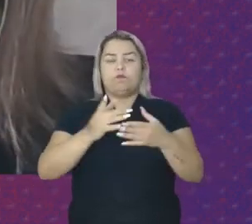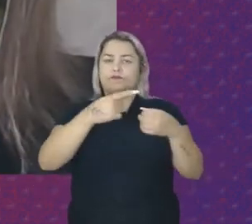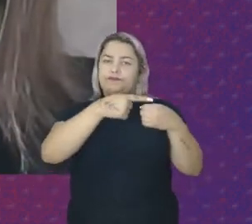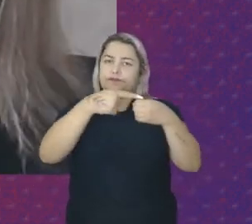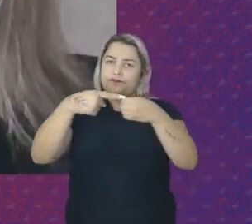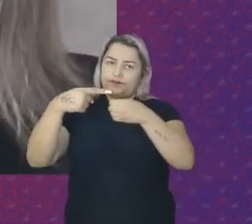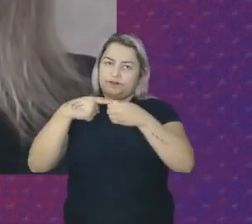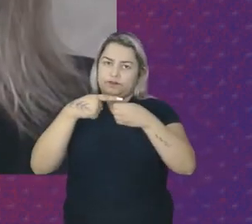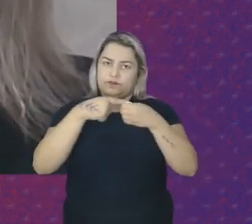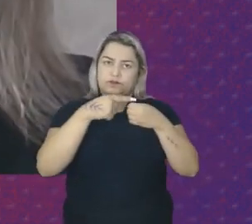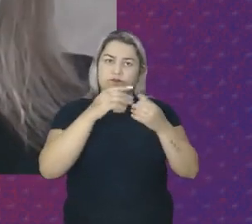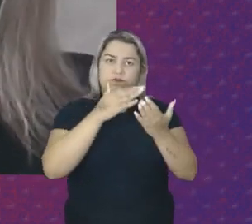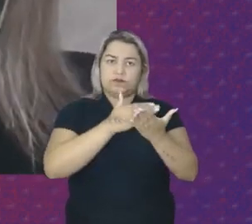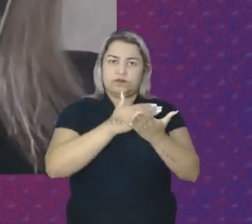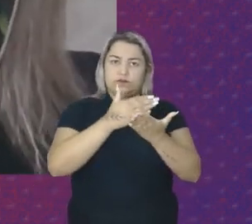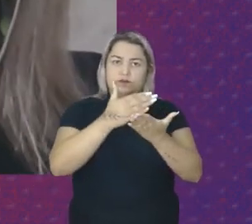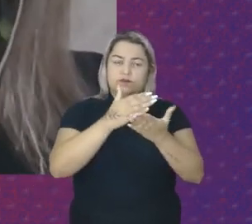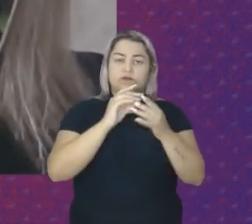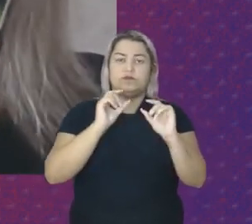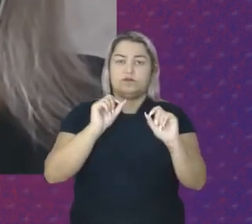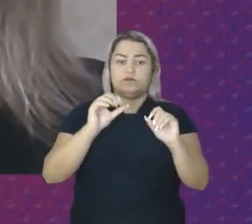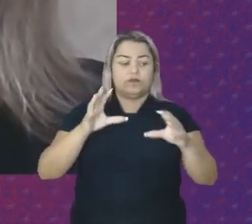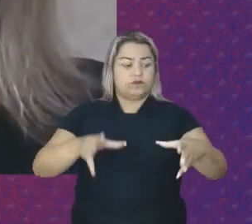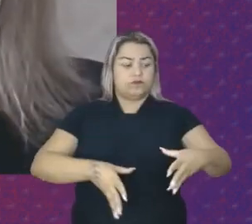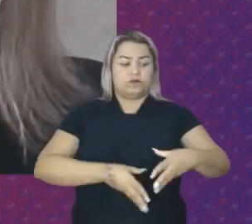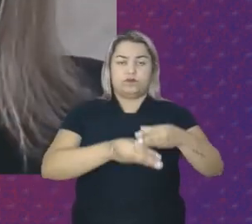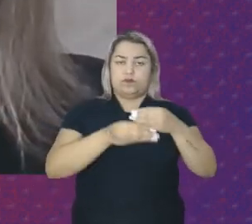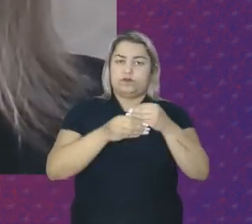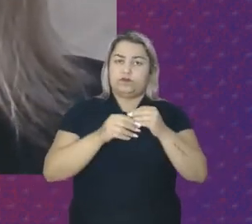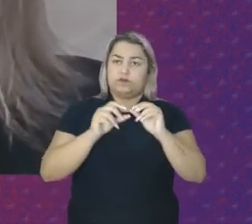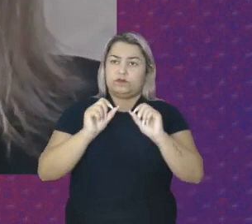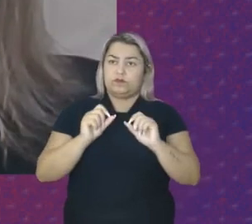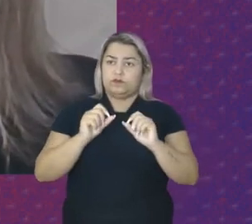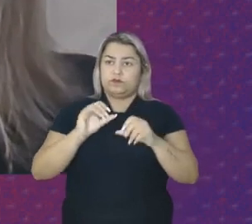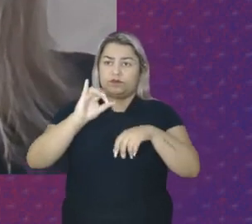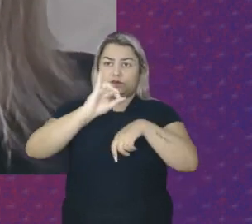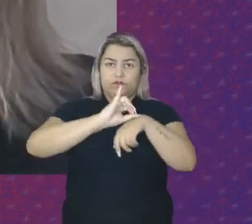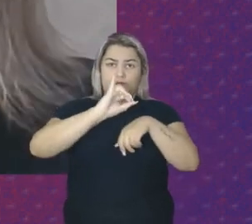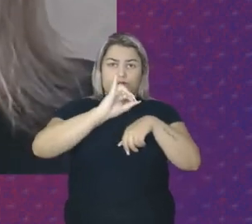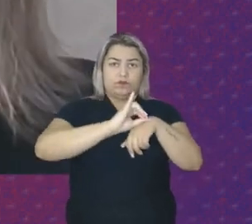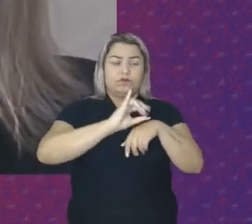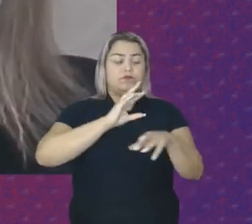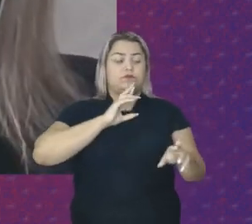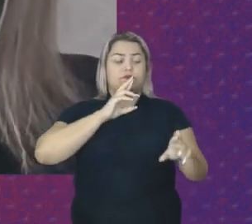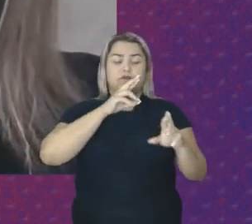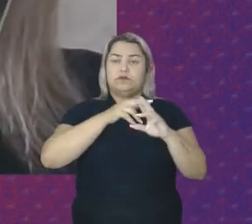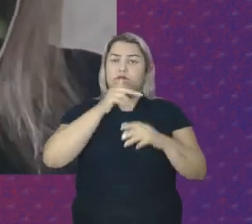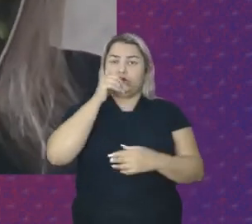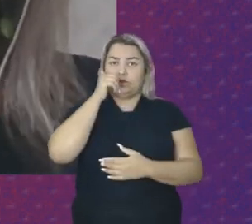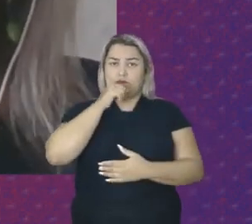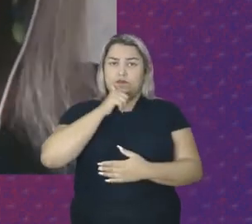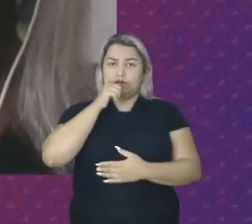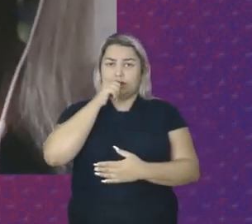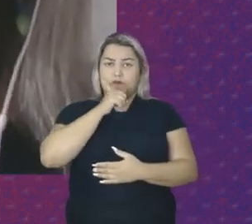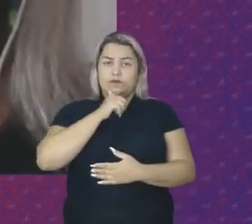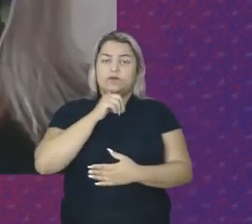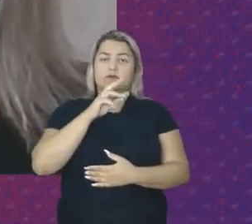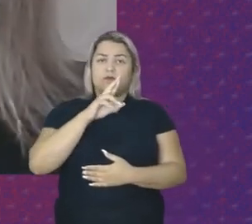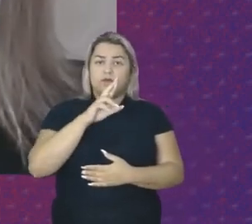cidades, começou-se a implantar centros de referência da mulher,